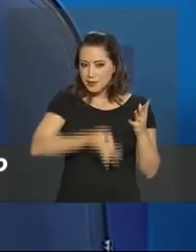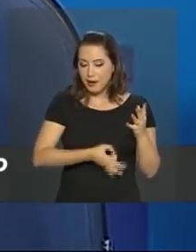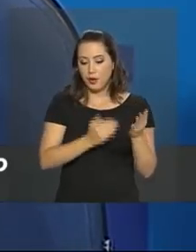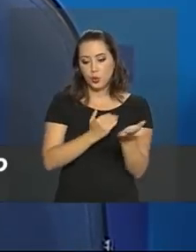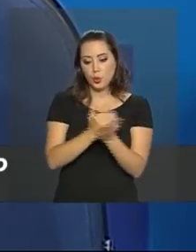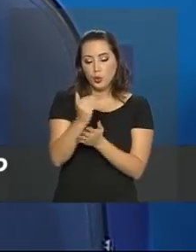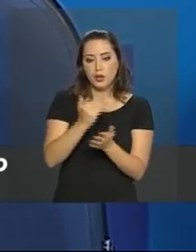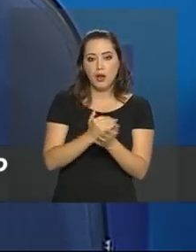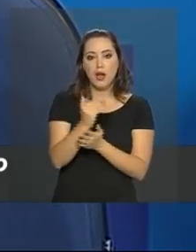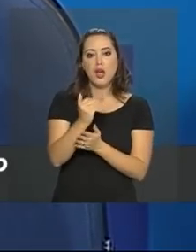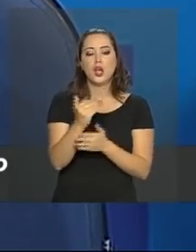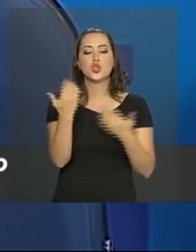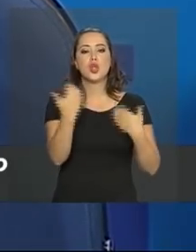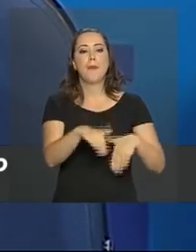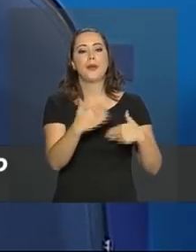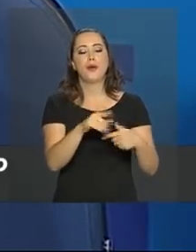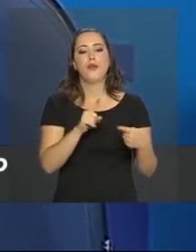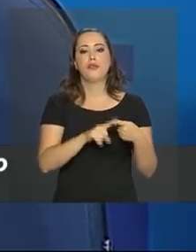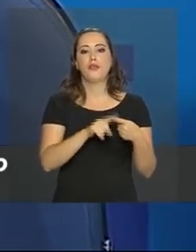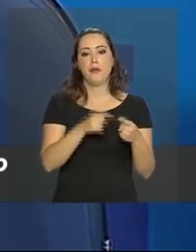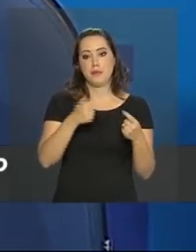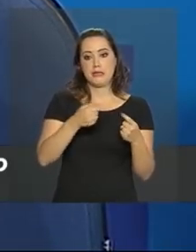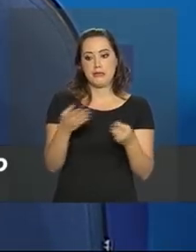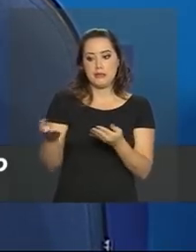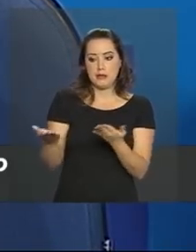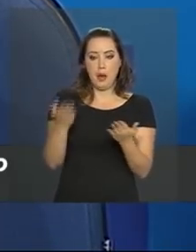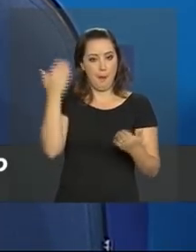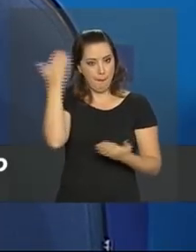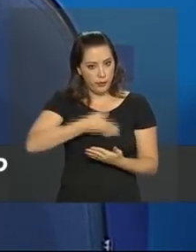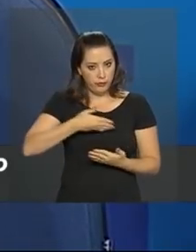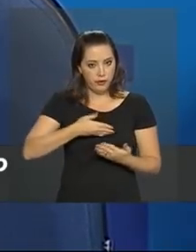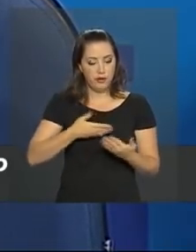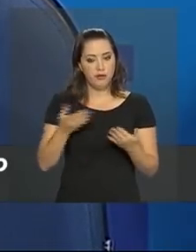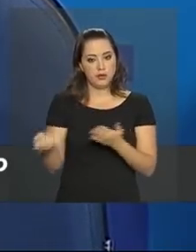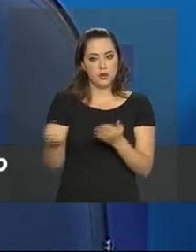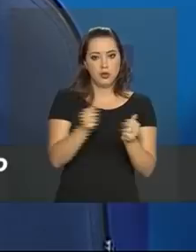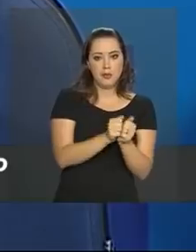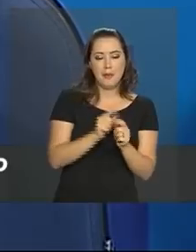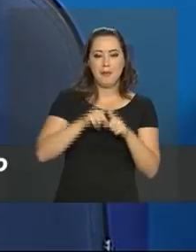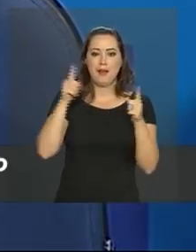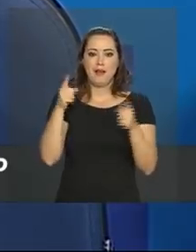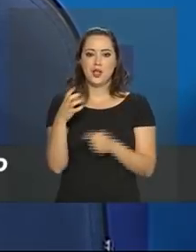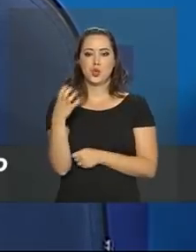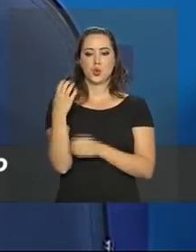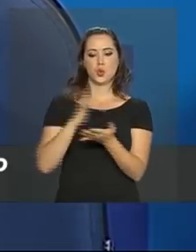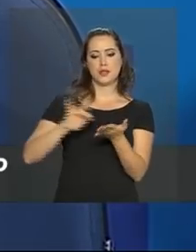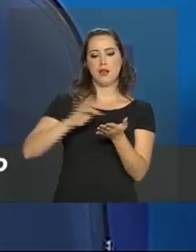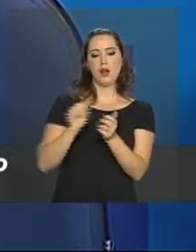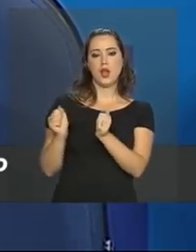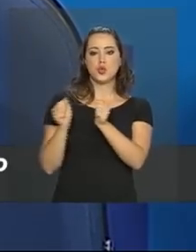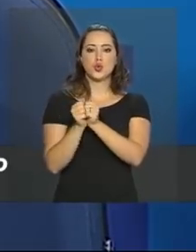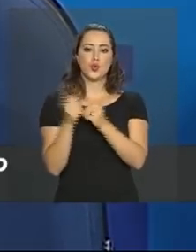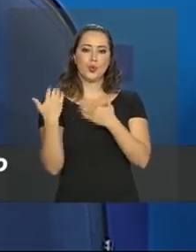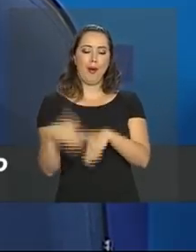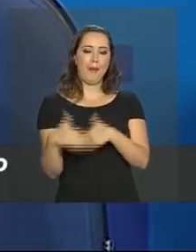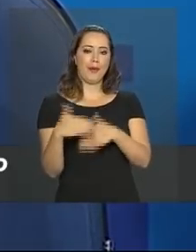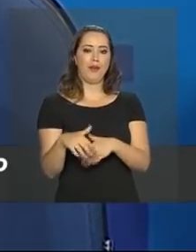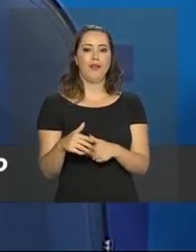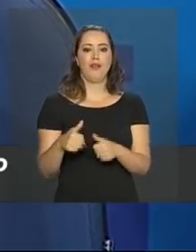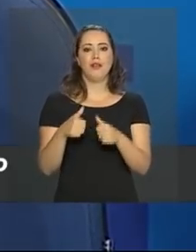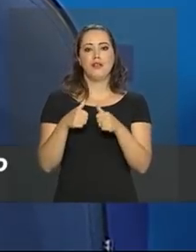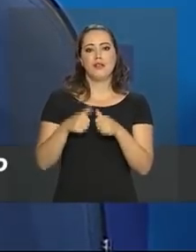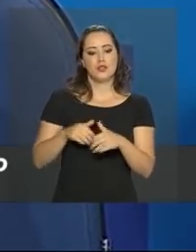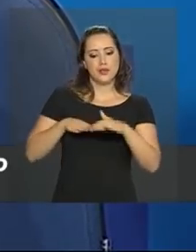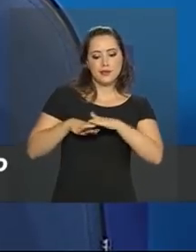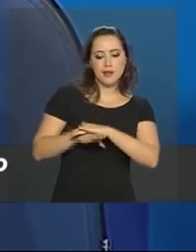você levar o seu telefone celular eu recomendo que não o faça mas se você levar o seu telefone celular ele já estará